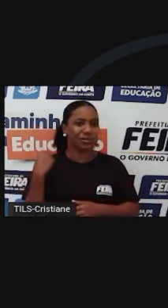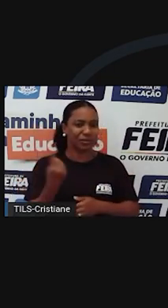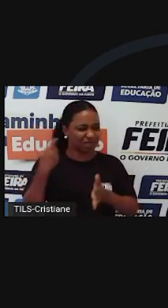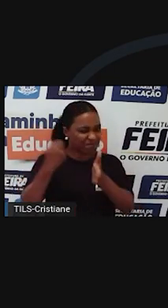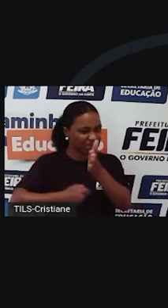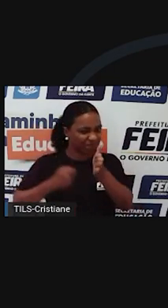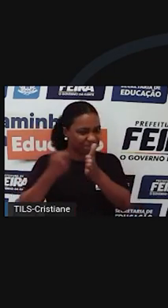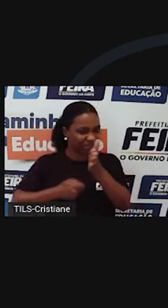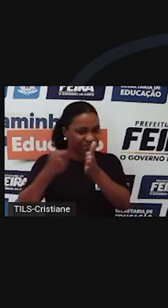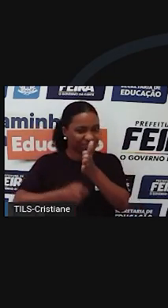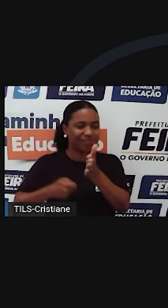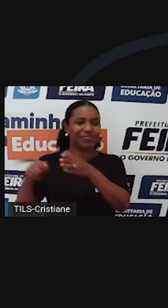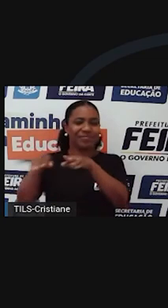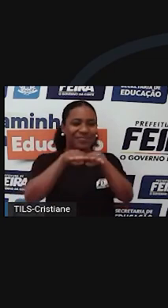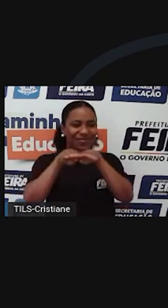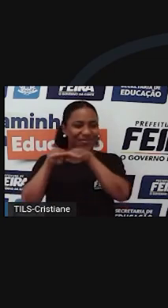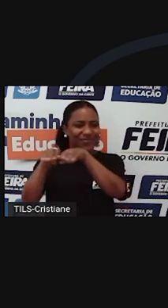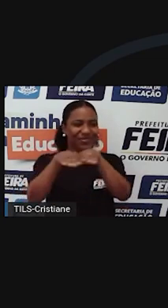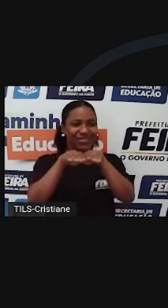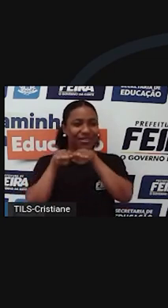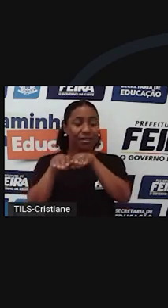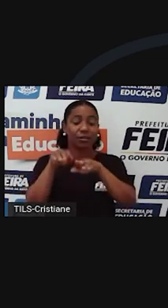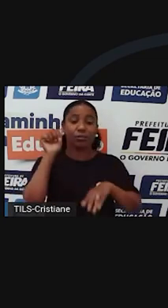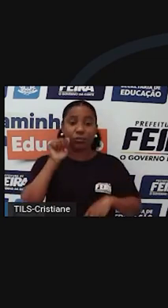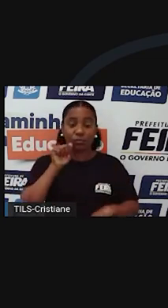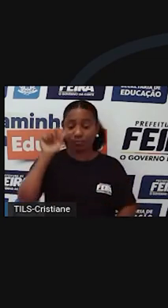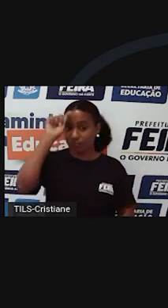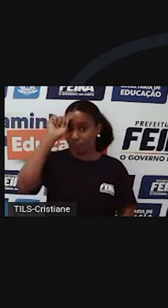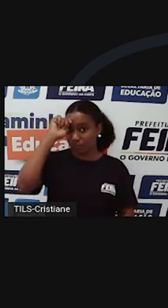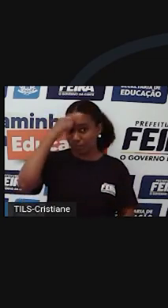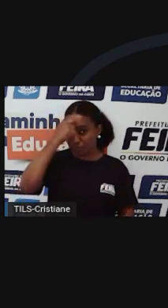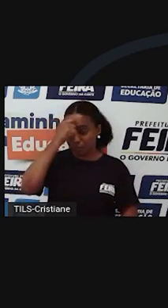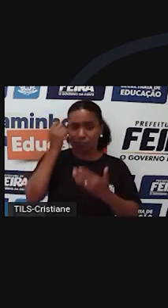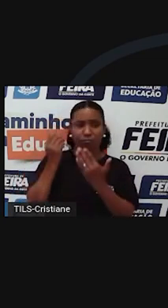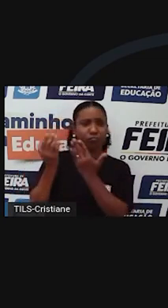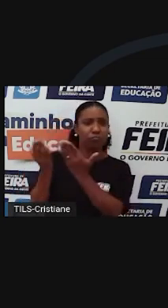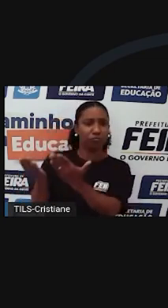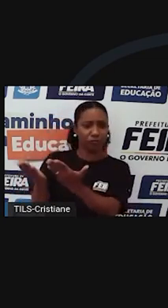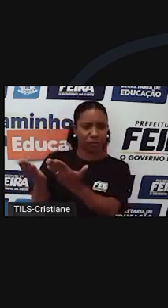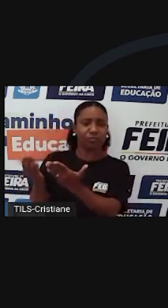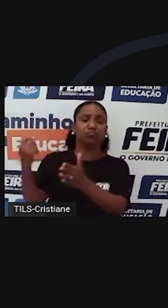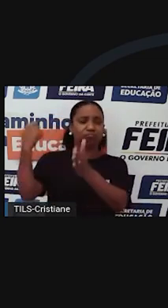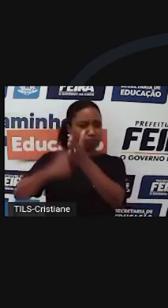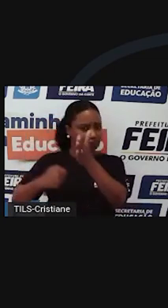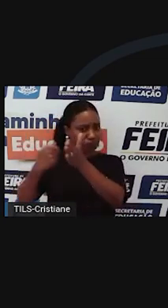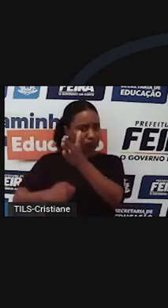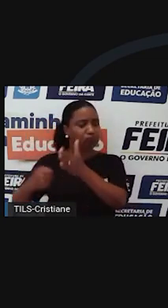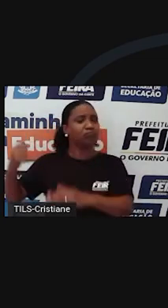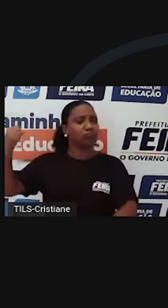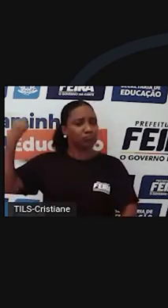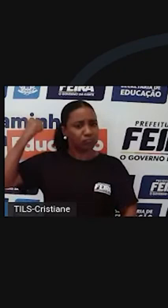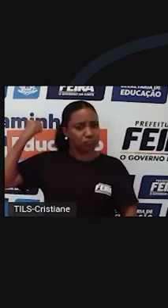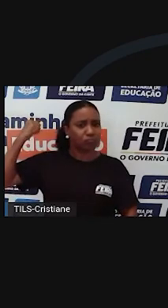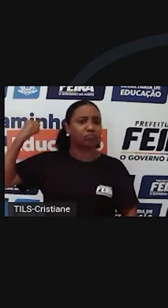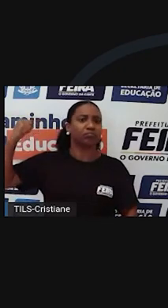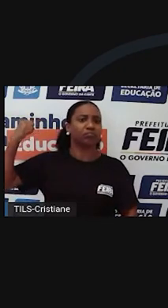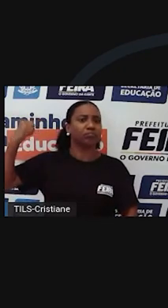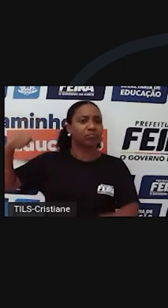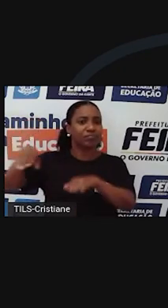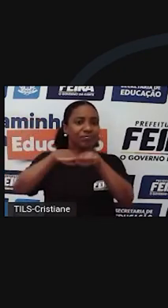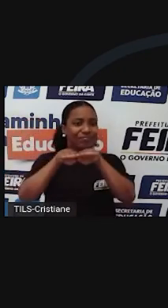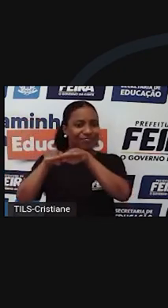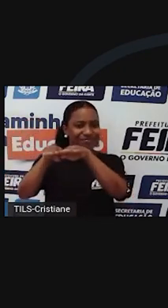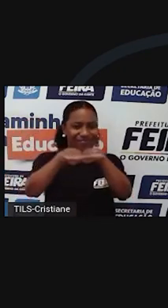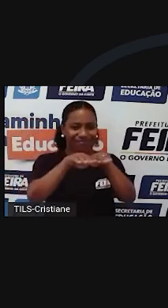igualdade, lutamos para que a imagem da mulher negra seja uma imagem de luta, que já é, mas também uma imagem de igualdade,